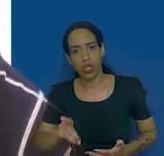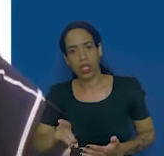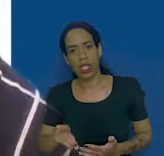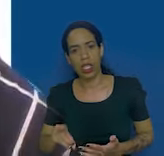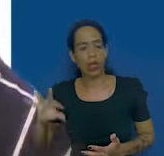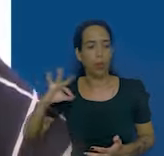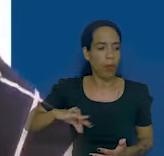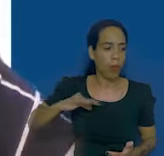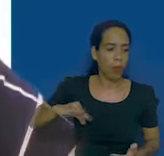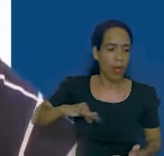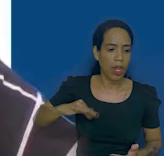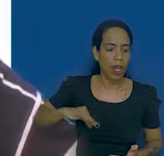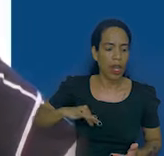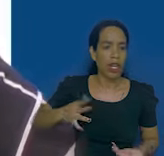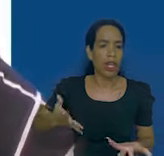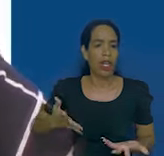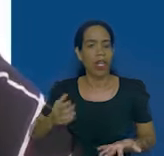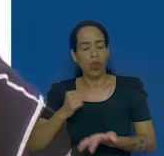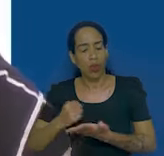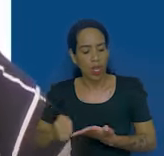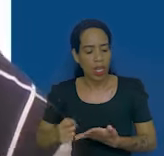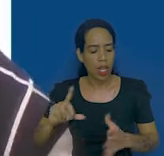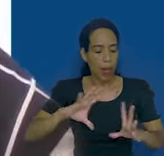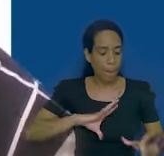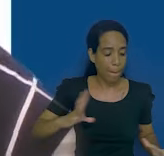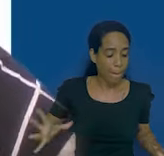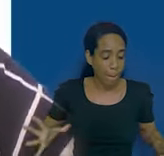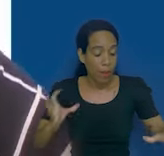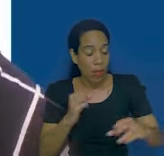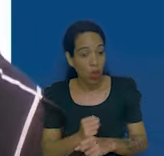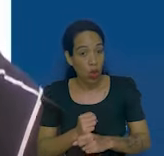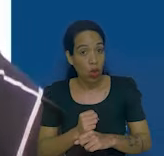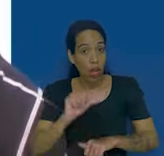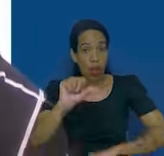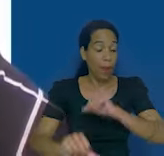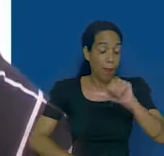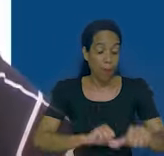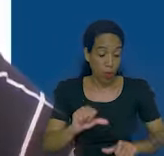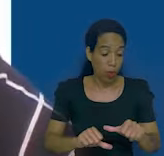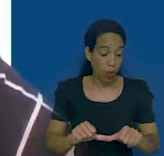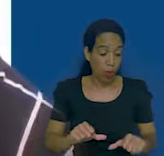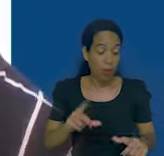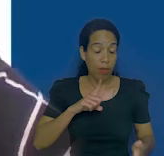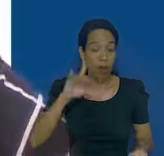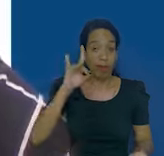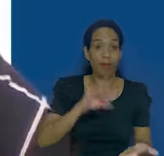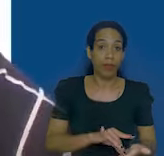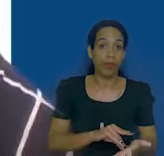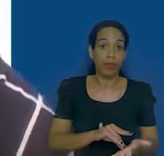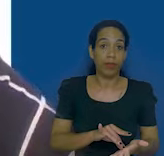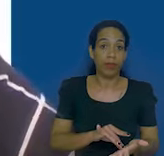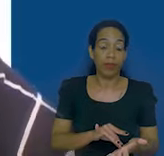que saiu de salarial para a natureza indenizatória. Enfim, então a gente pegou tudo isso que modificou, né, demos ênfase a